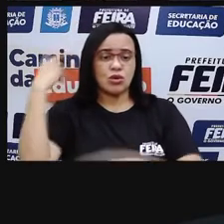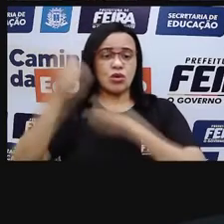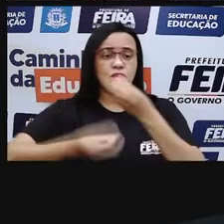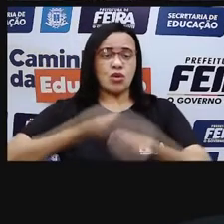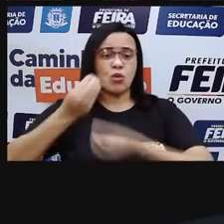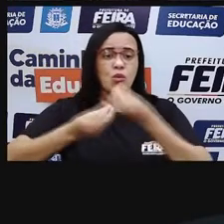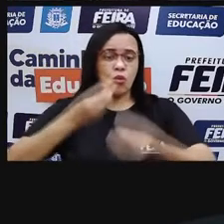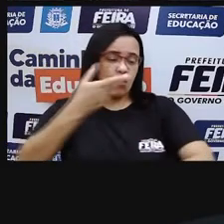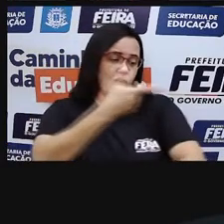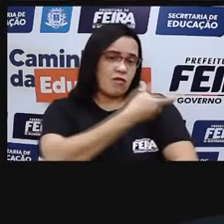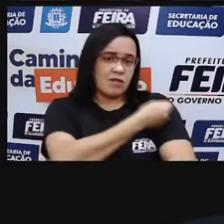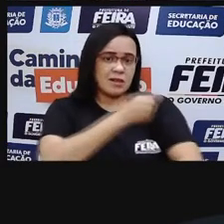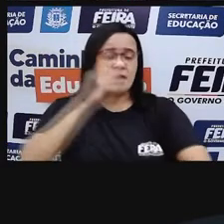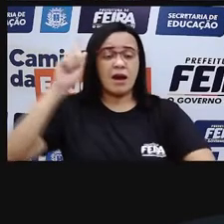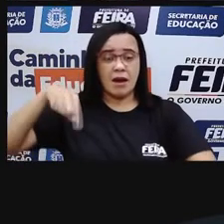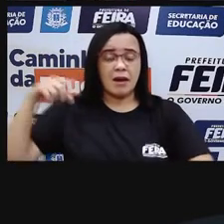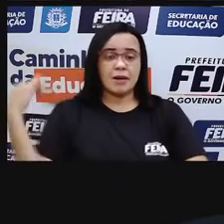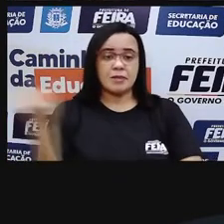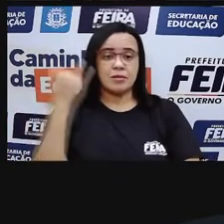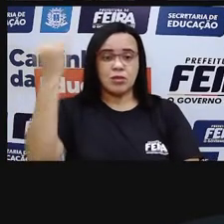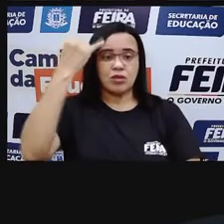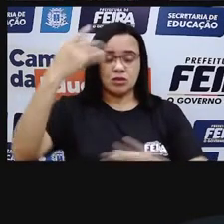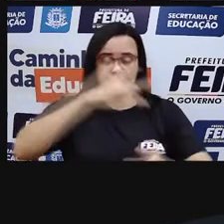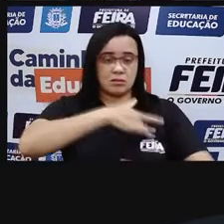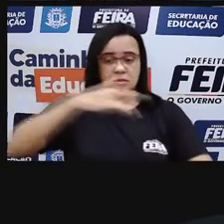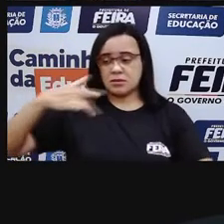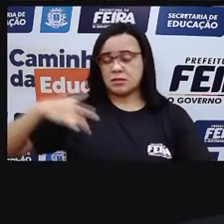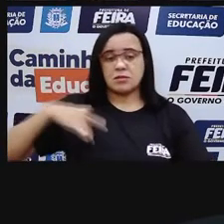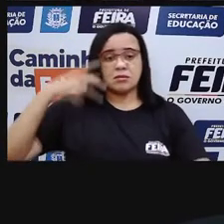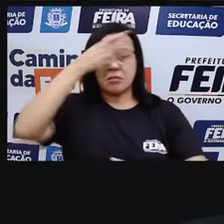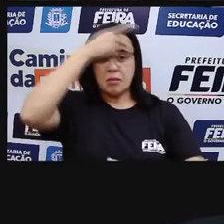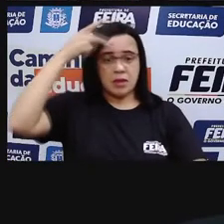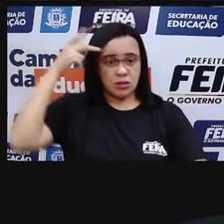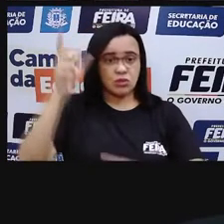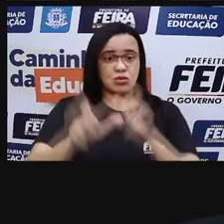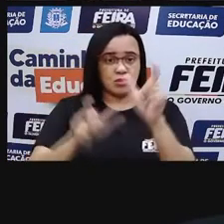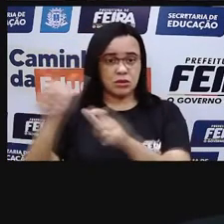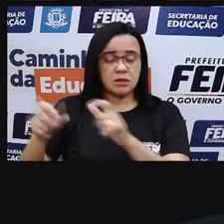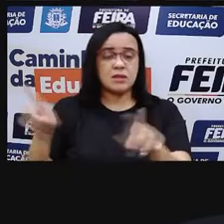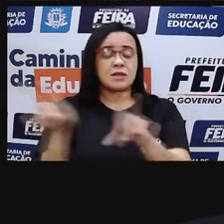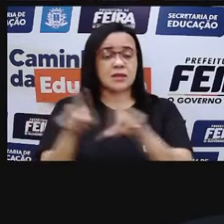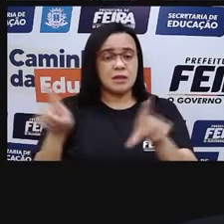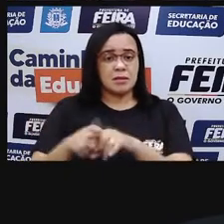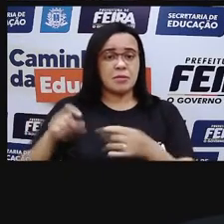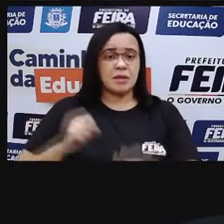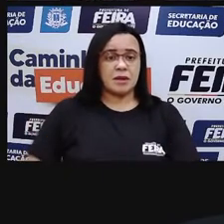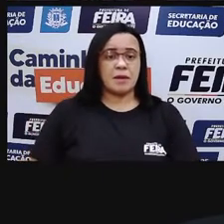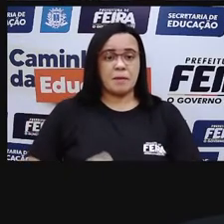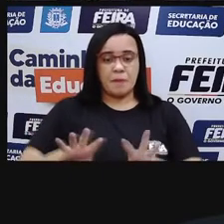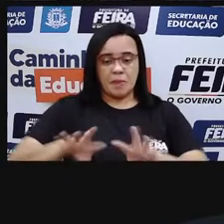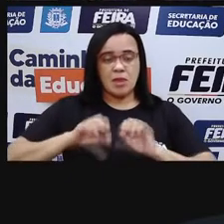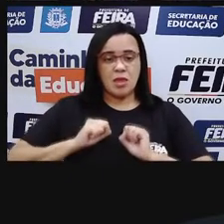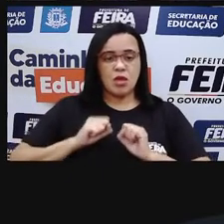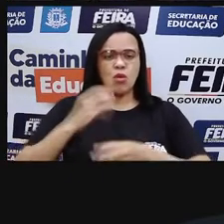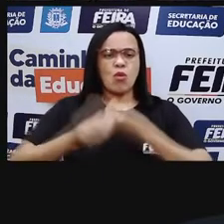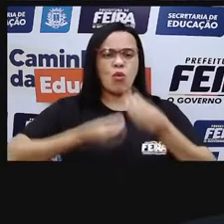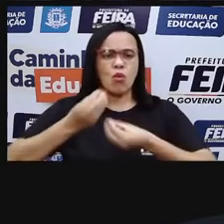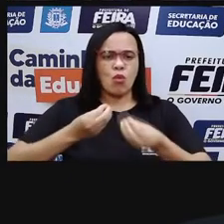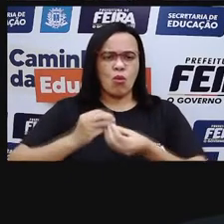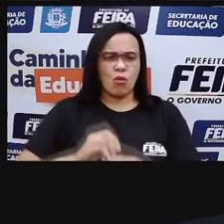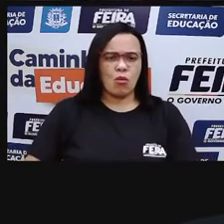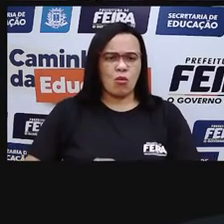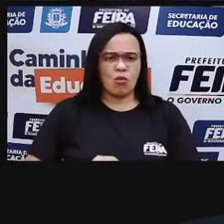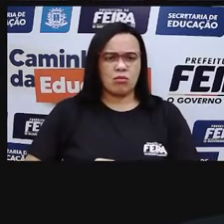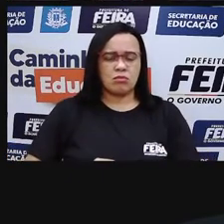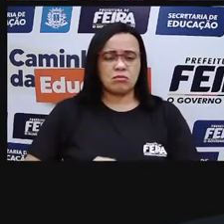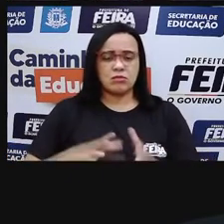saúde individual e coletiva e para a erradicação de doenças. Segundo objetivo, propor